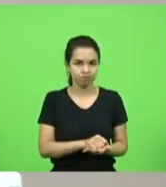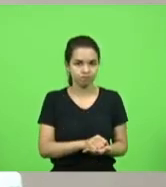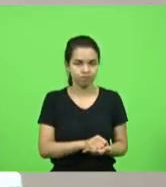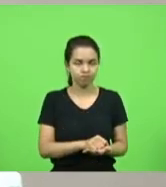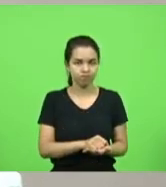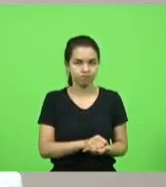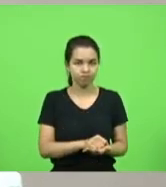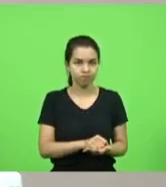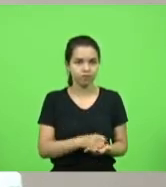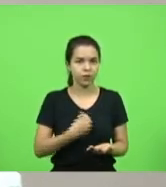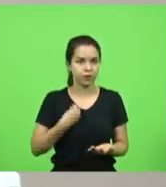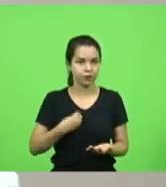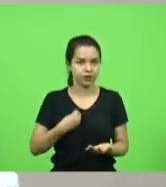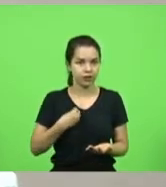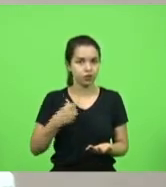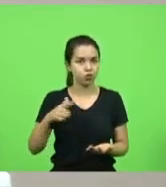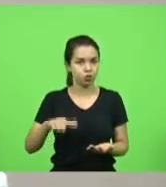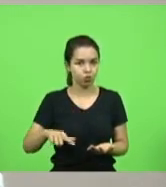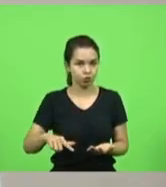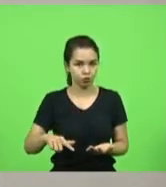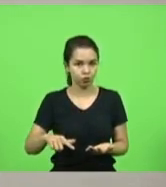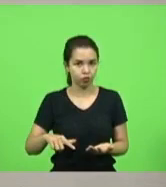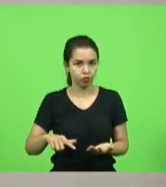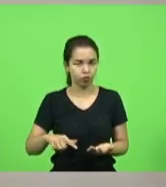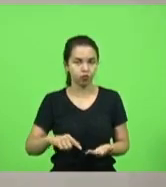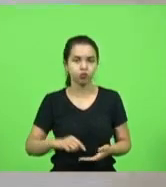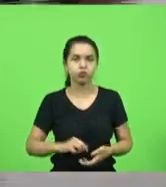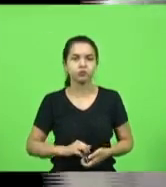as suas presenças novamente.